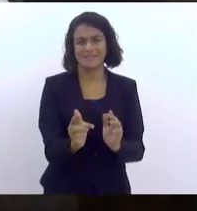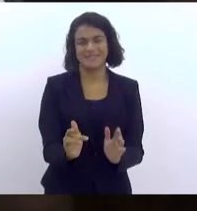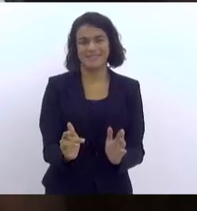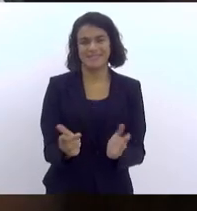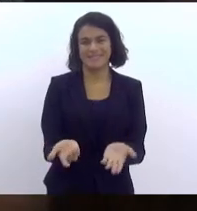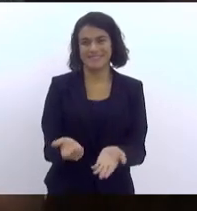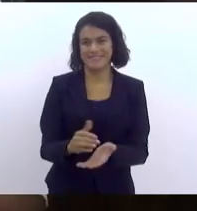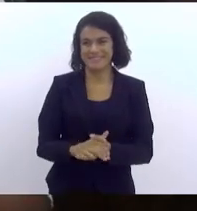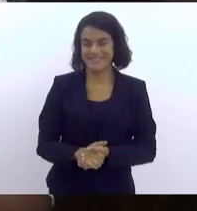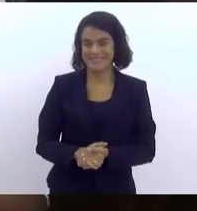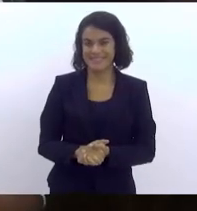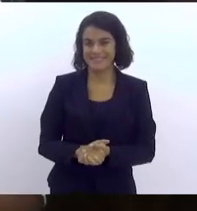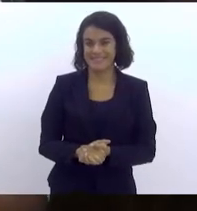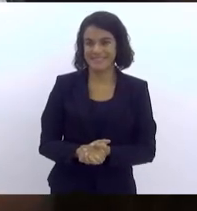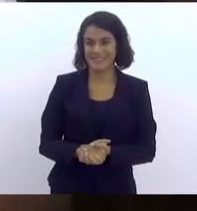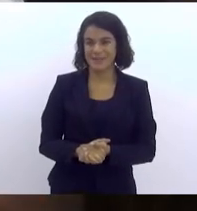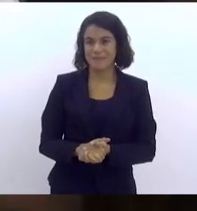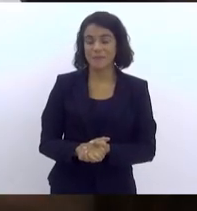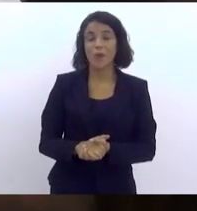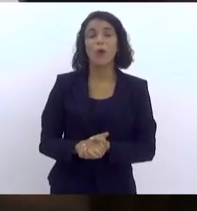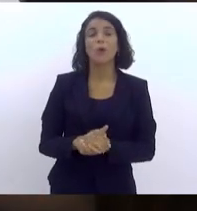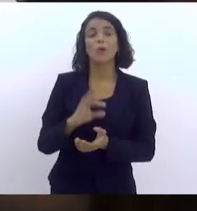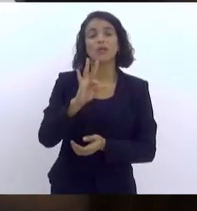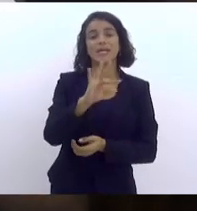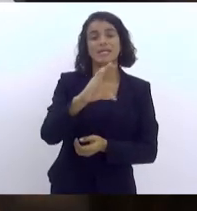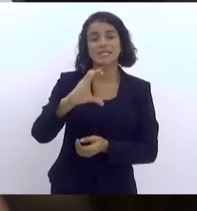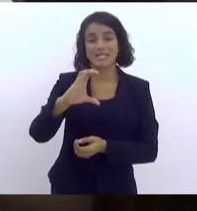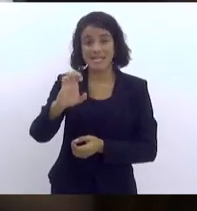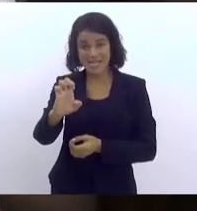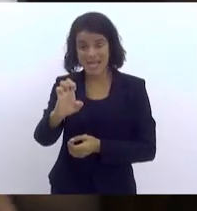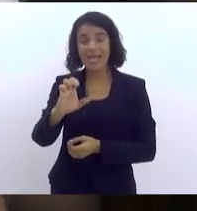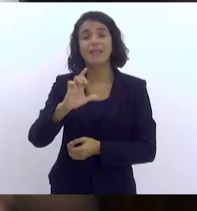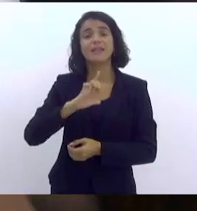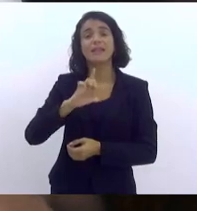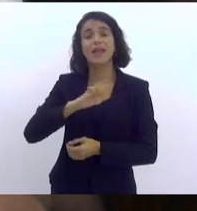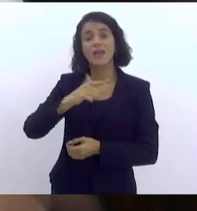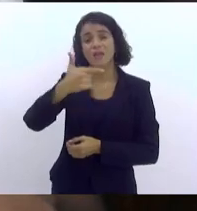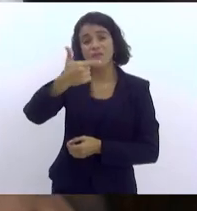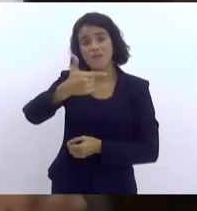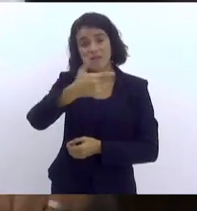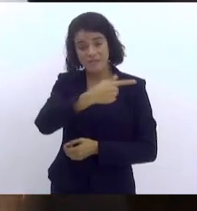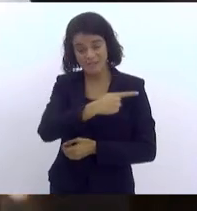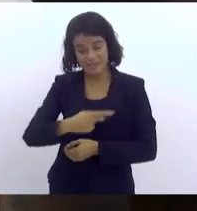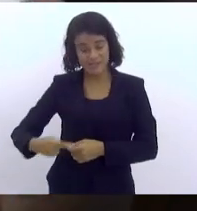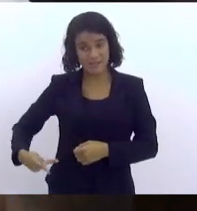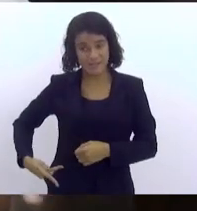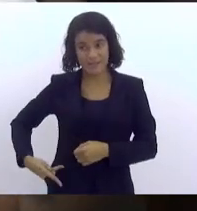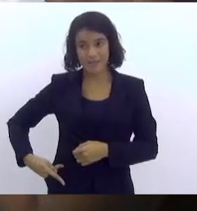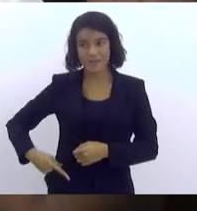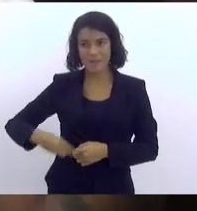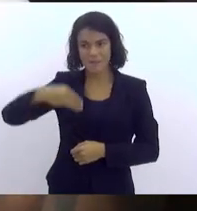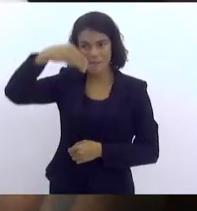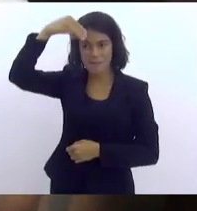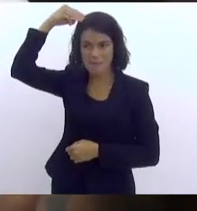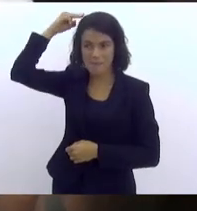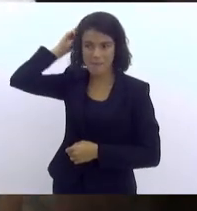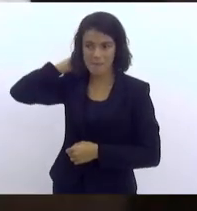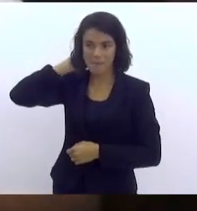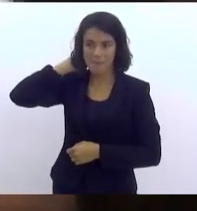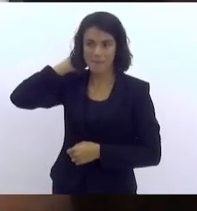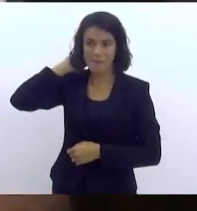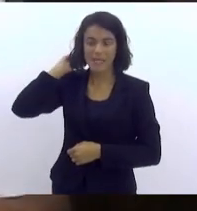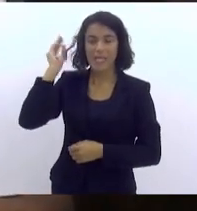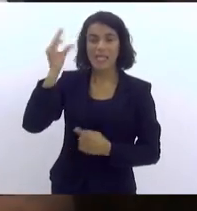e a o Tribunal de Contas do Estado que tem como vice-presidente Márcio Pacheco